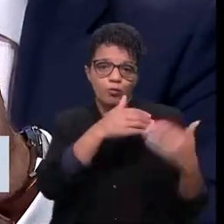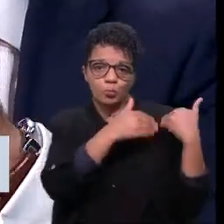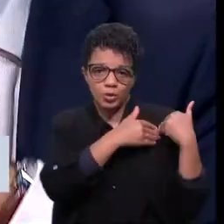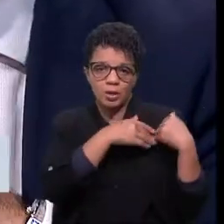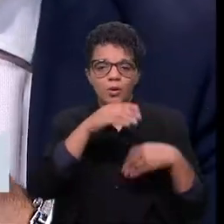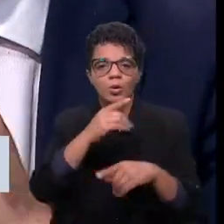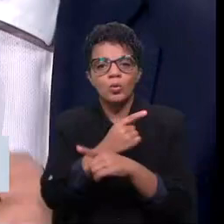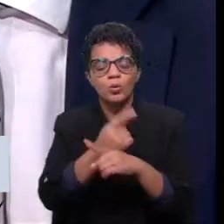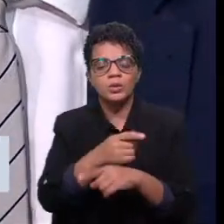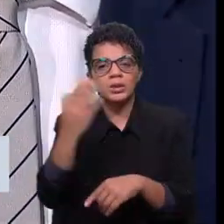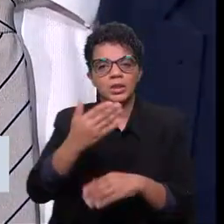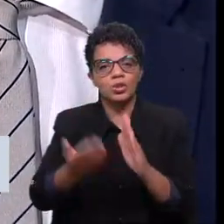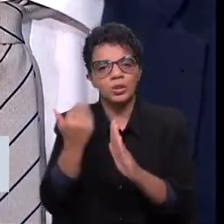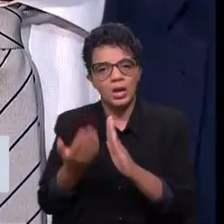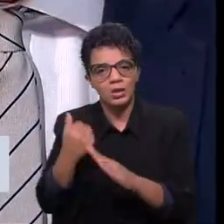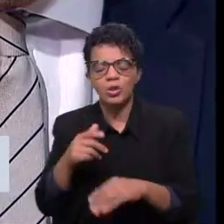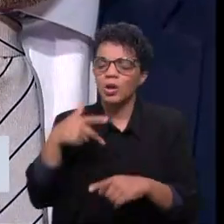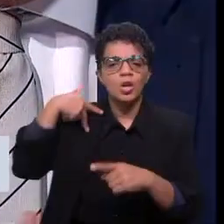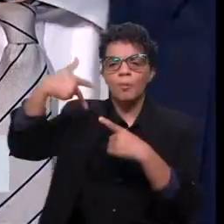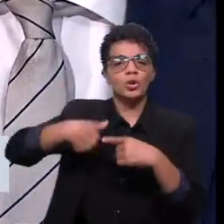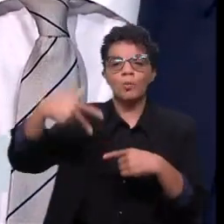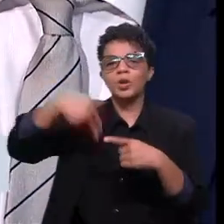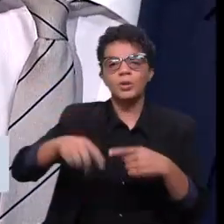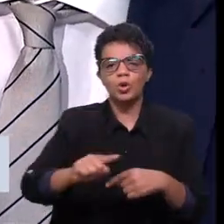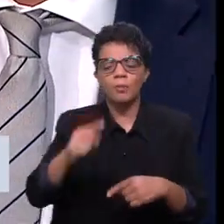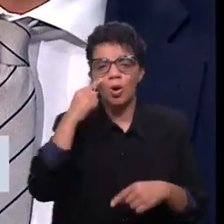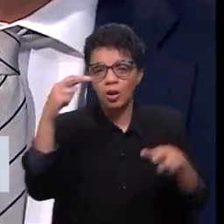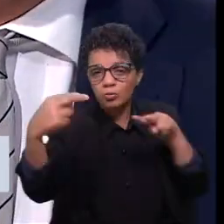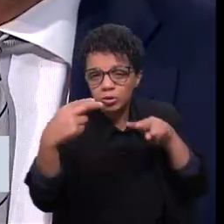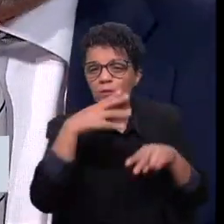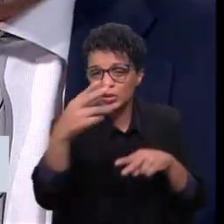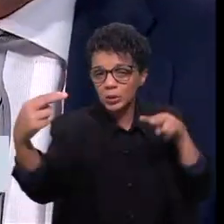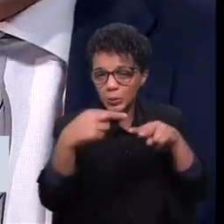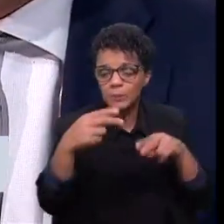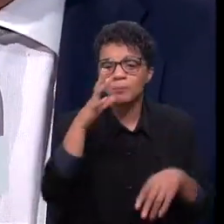direitos tirados às Forças de seguranç olh